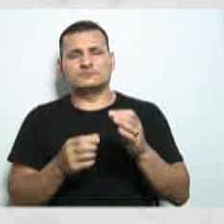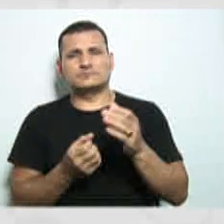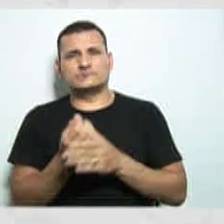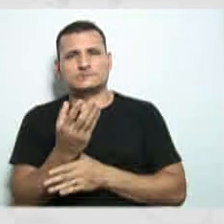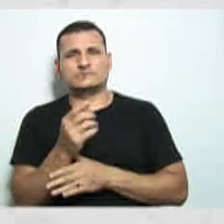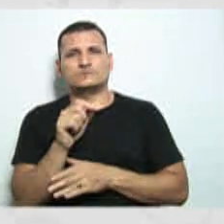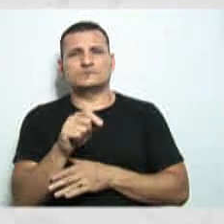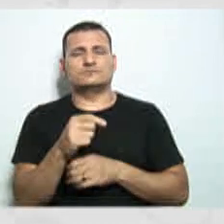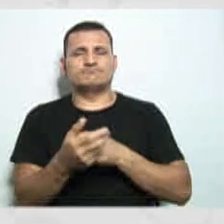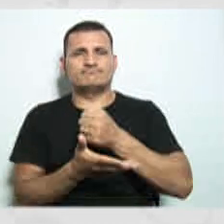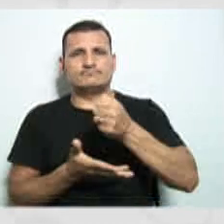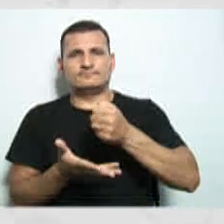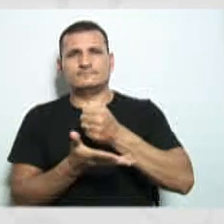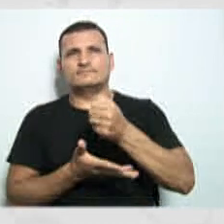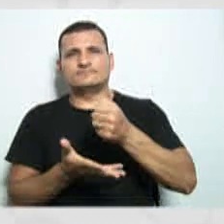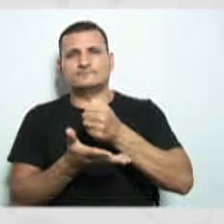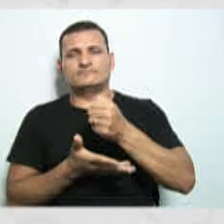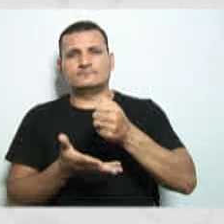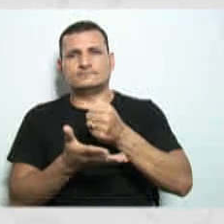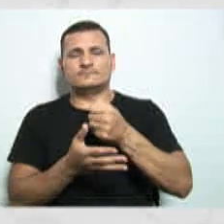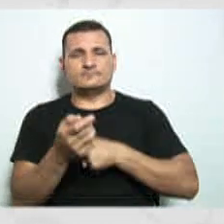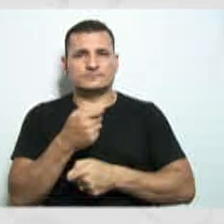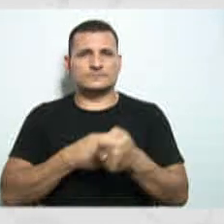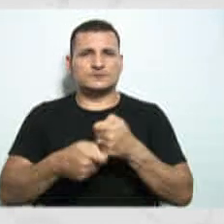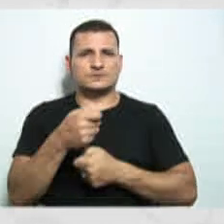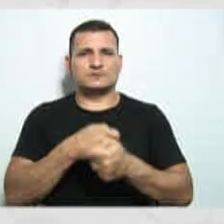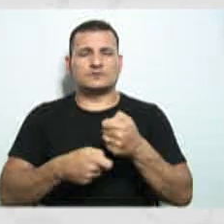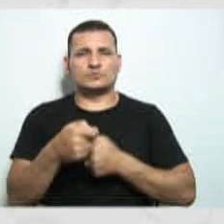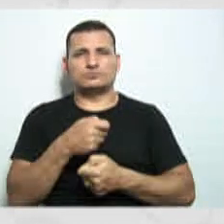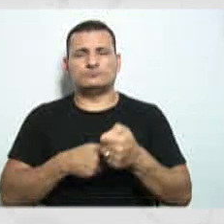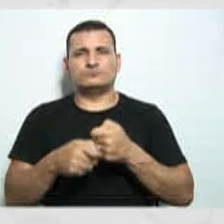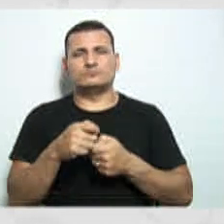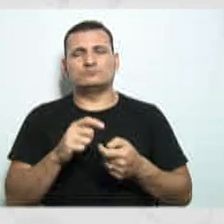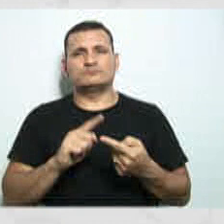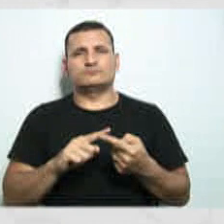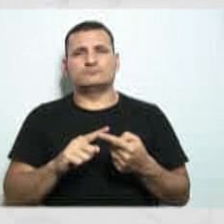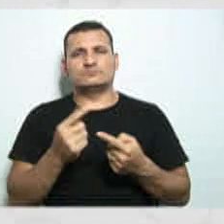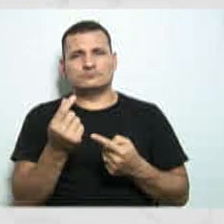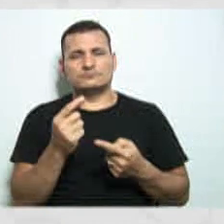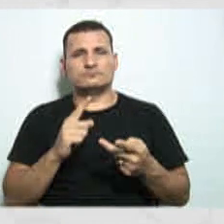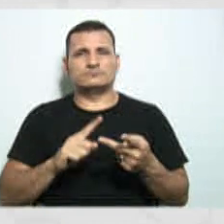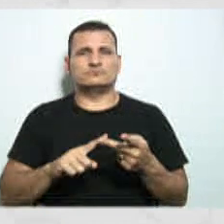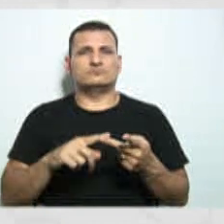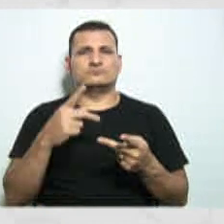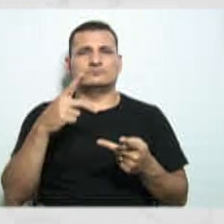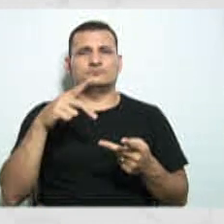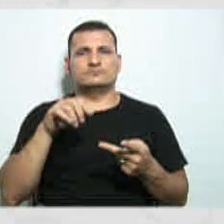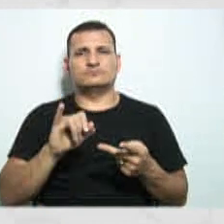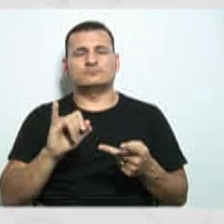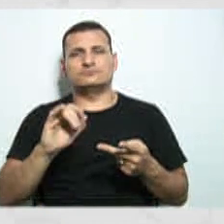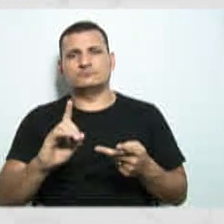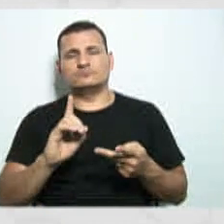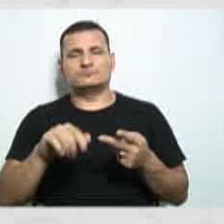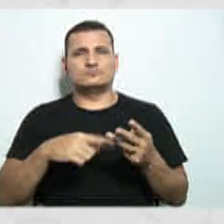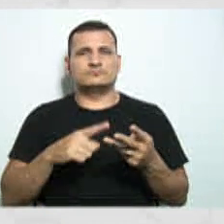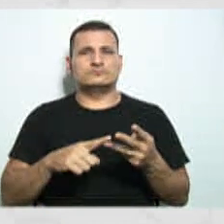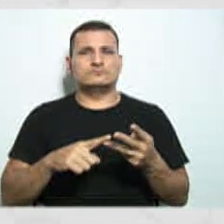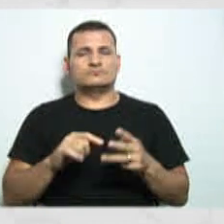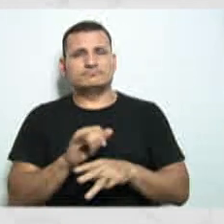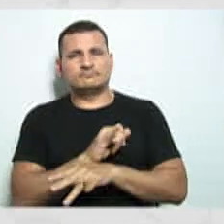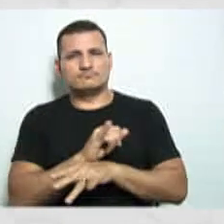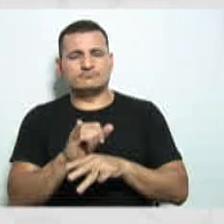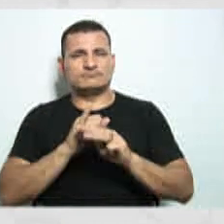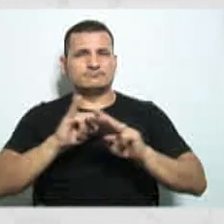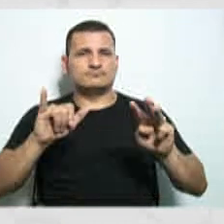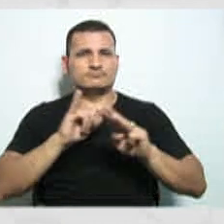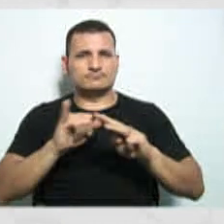Um alicerce para a administração de funções, como finanças, P&D, que é pesquisa, desenvolvimento e marketing,